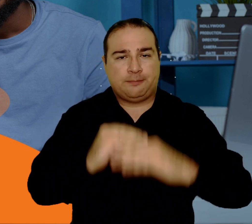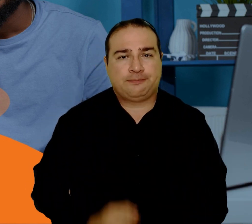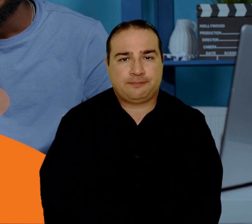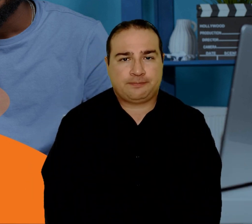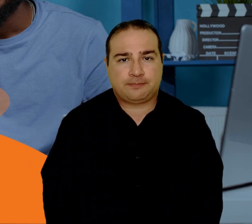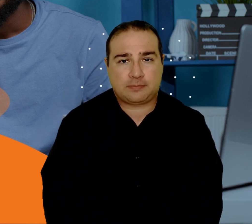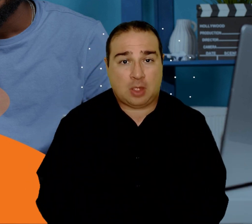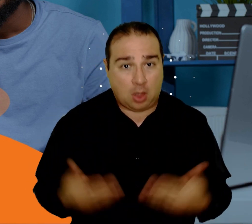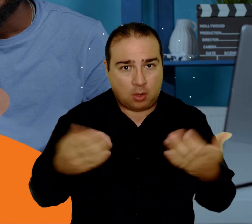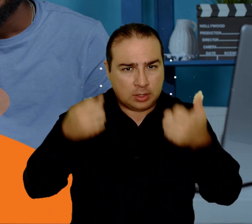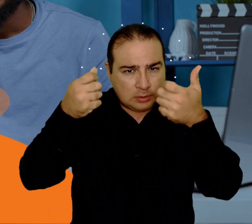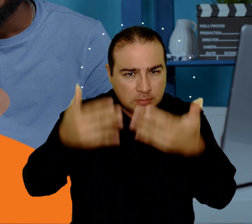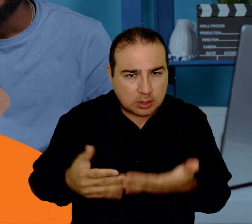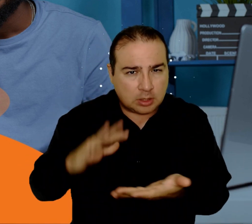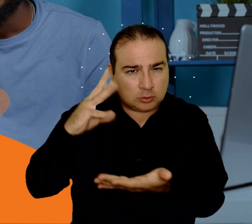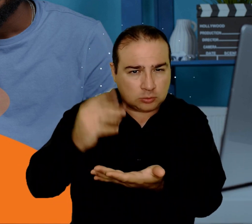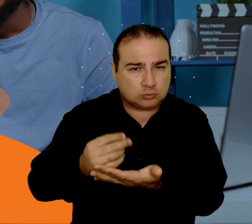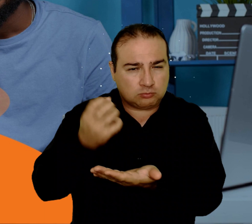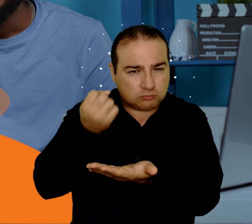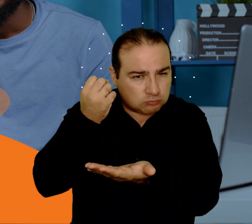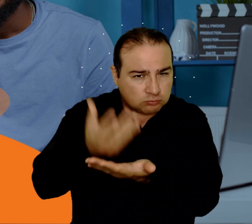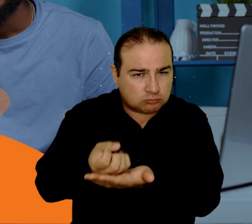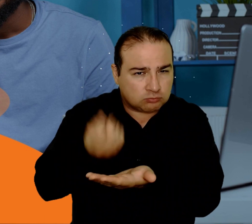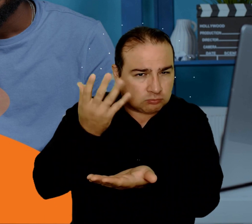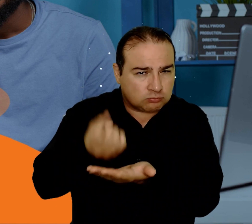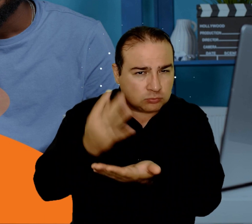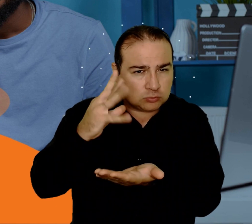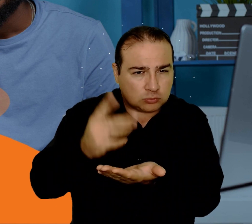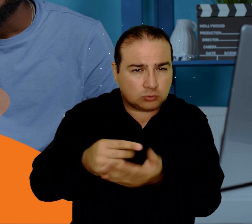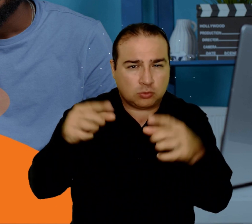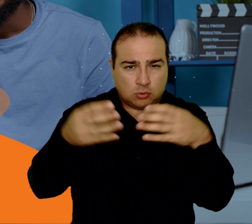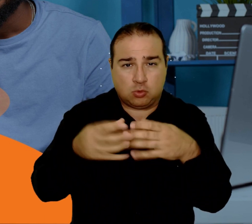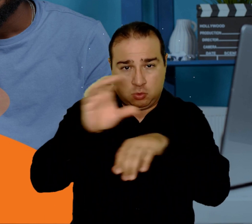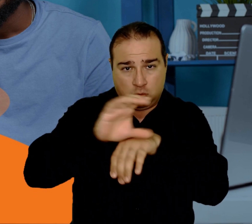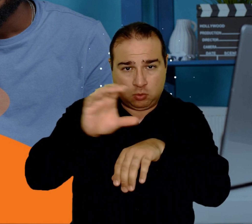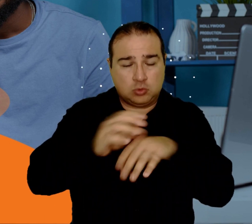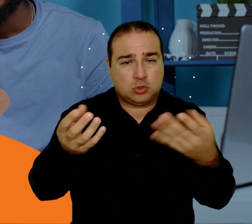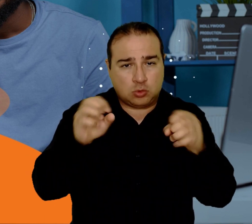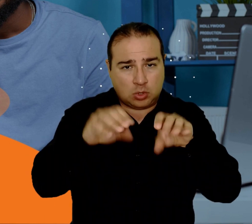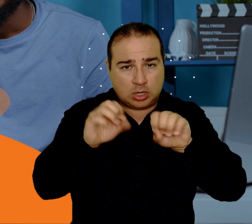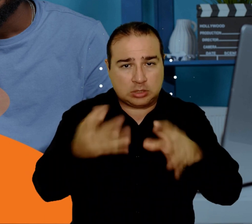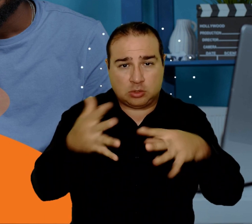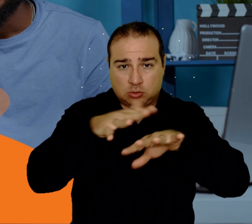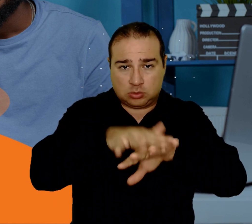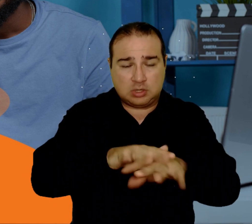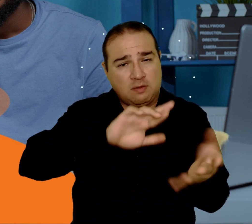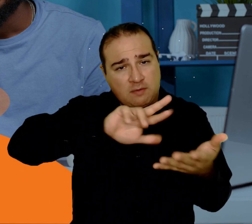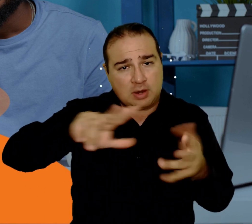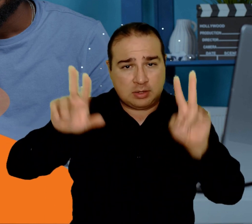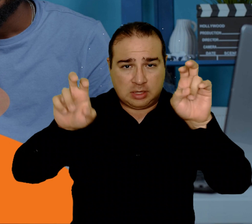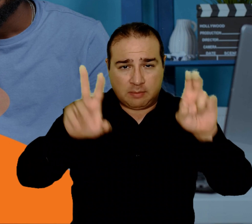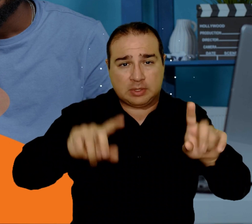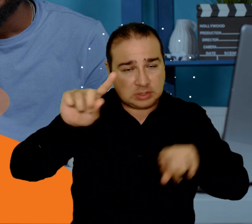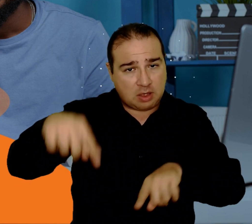equitativas. Este podcast é parte integrante do curso Educação Inclusiva, onde exploramos as várias dimensões do